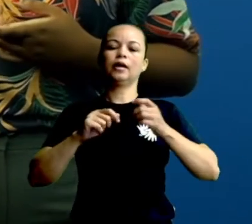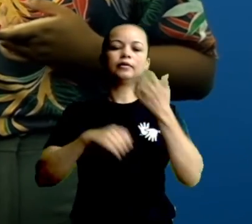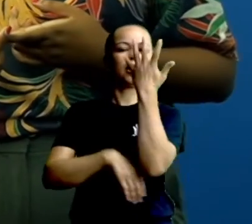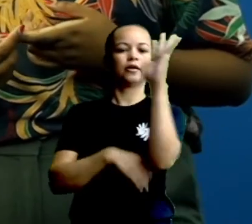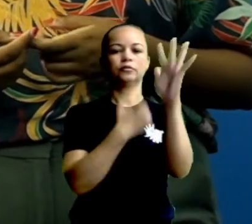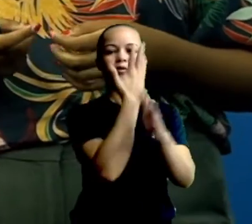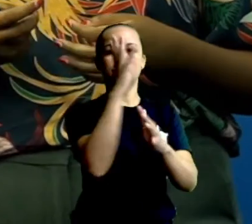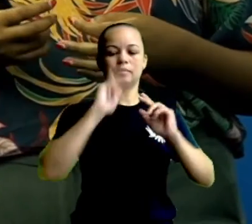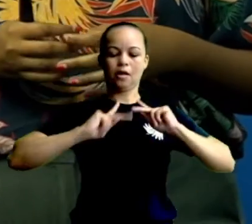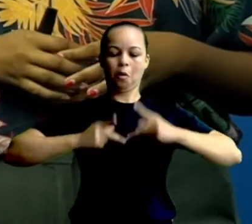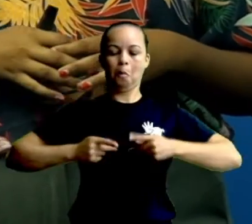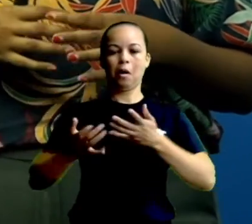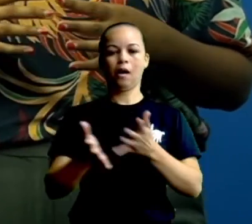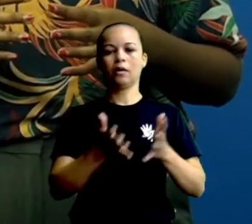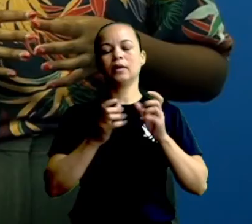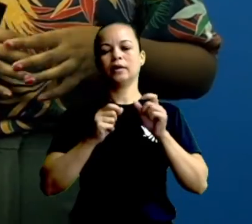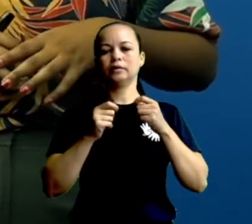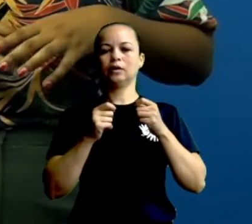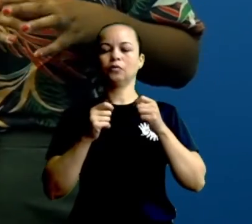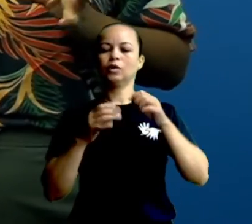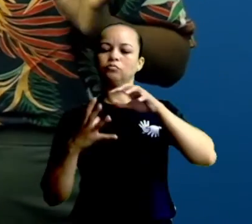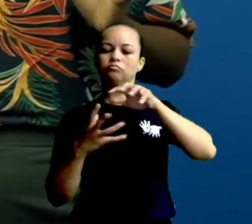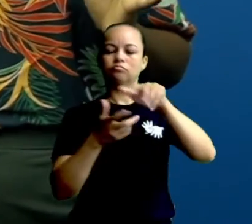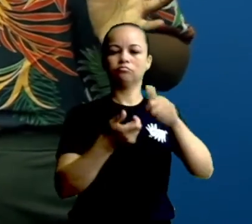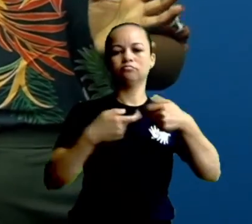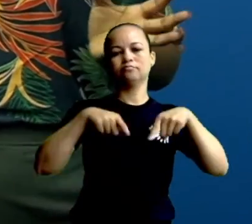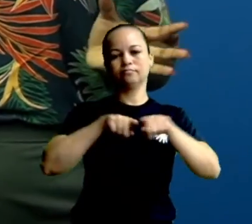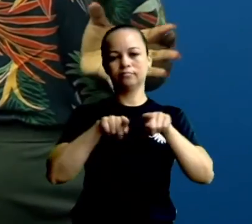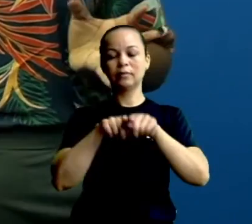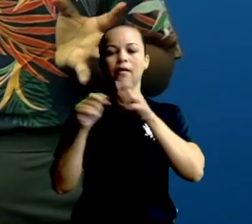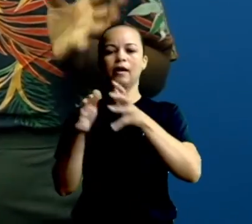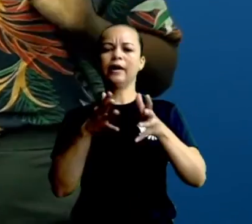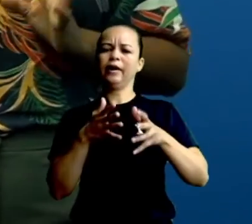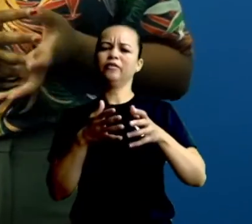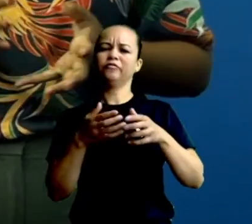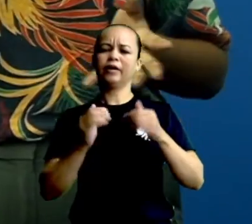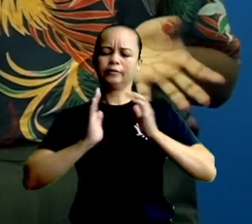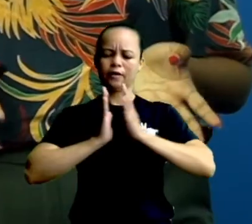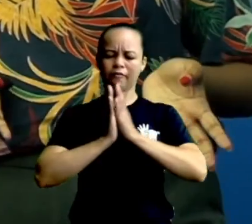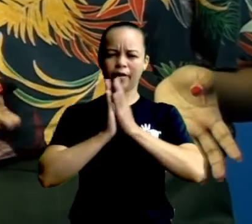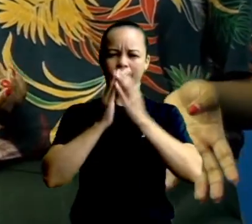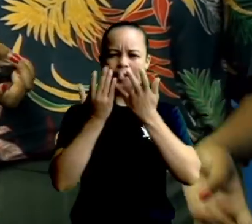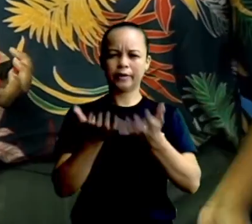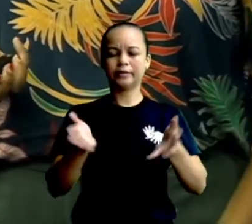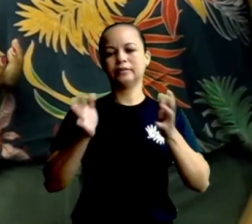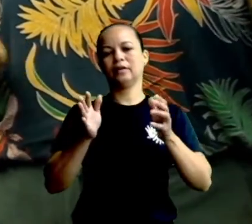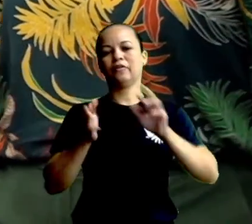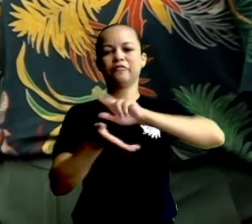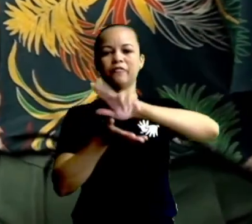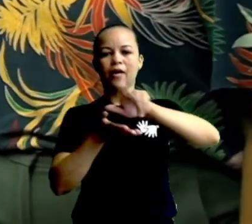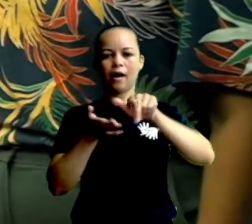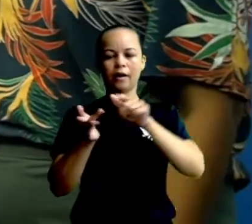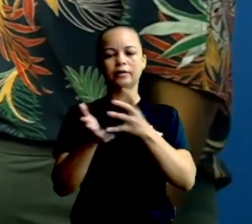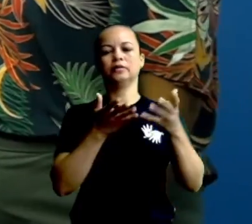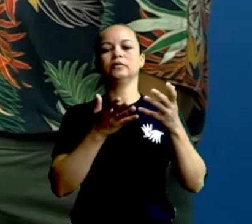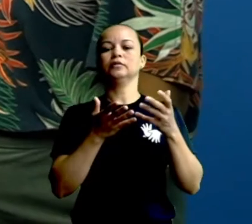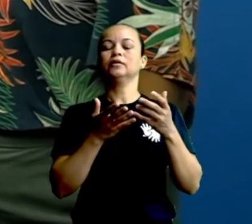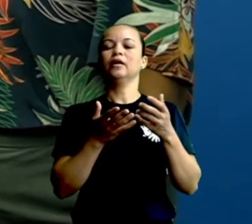do universo. Eles fazem reverência a várias divindades, ou seja, são politeístas, tá?